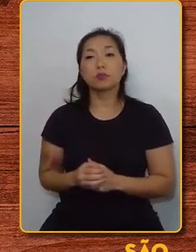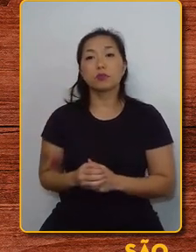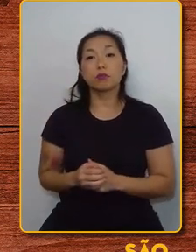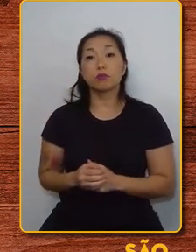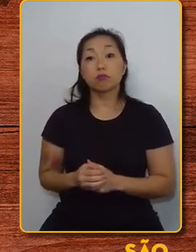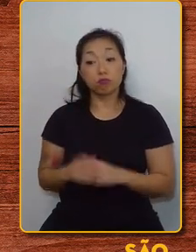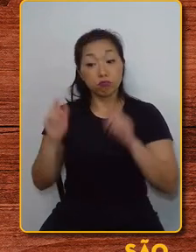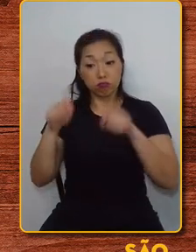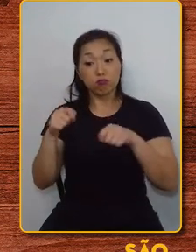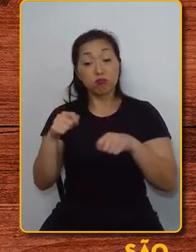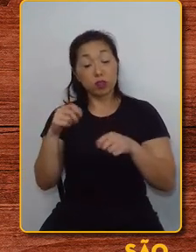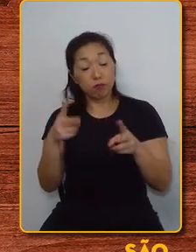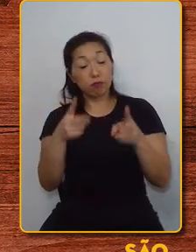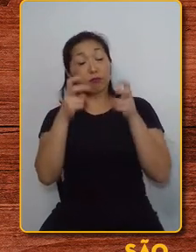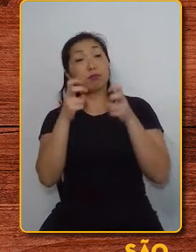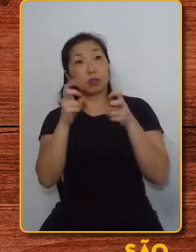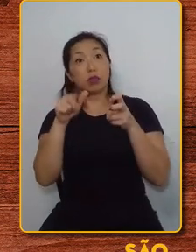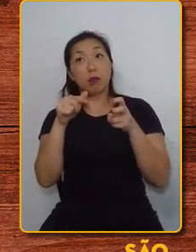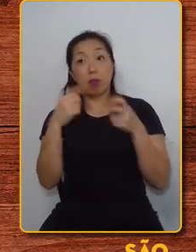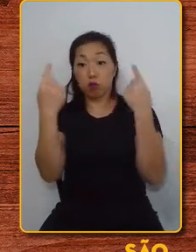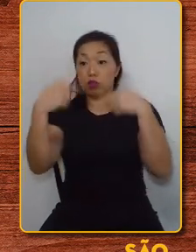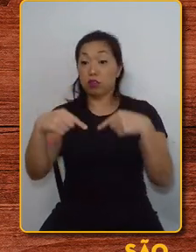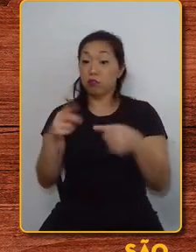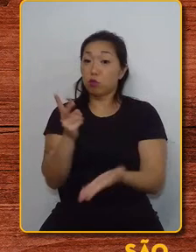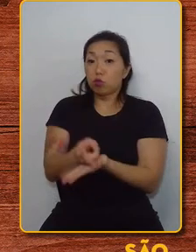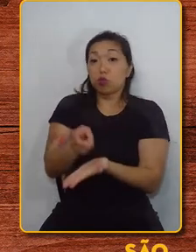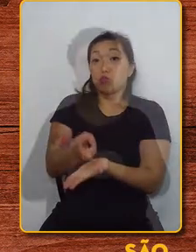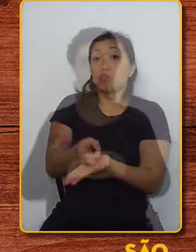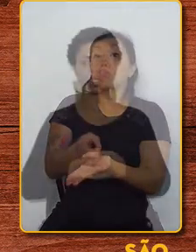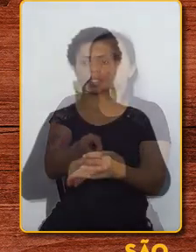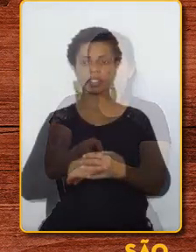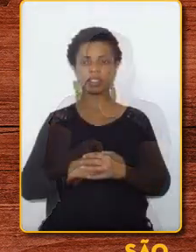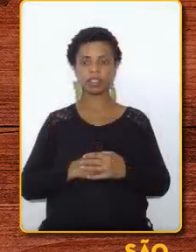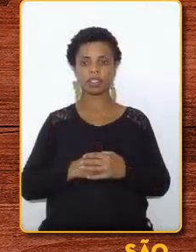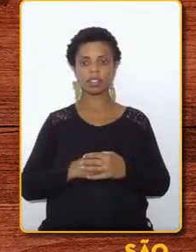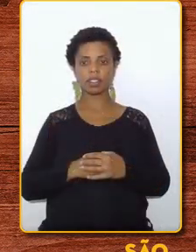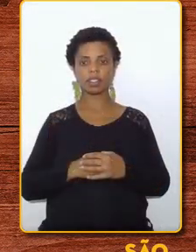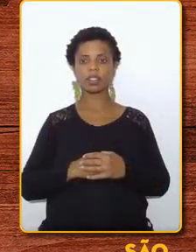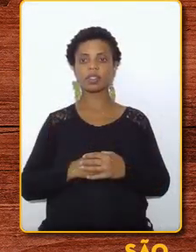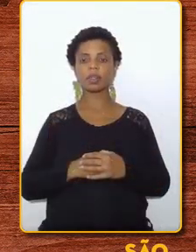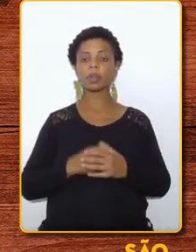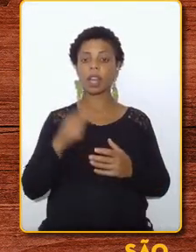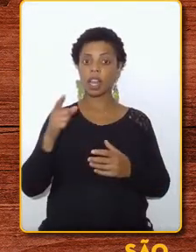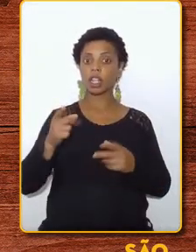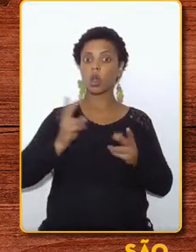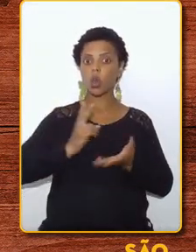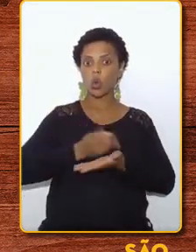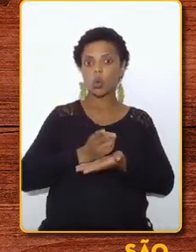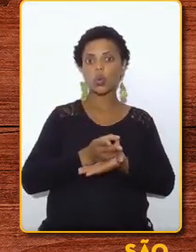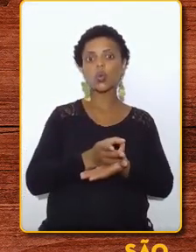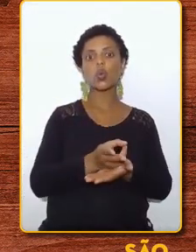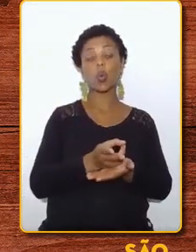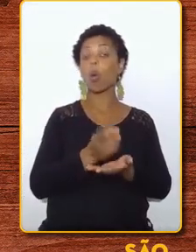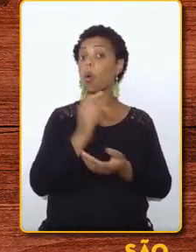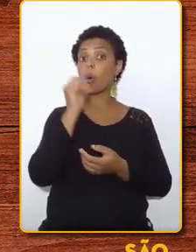continua colocado, né? O país continua tendo milhões de agricultores e, ao mesmo